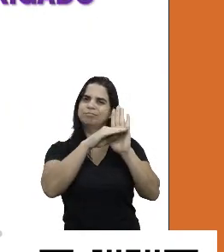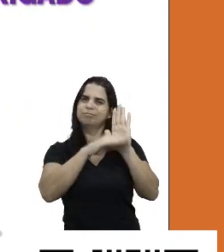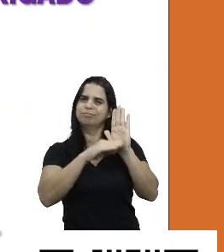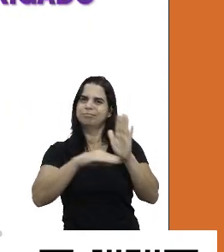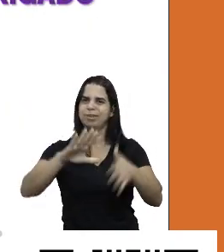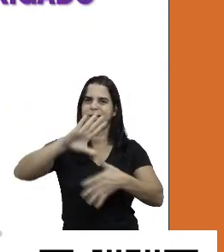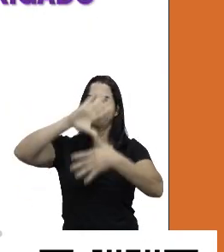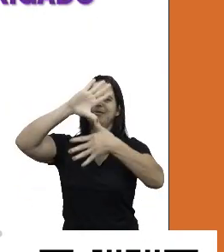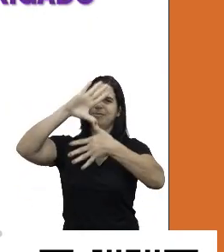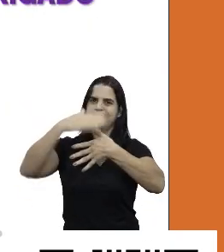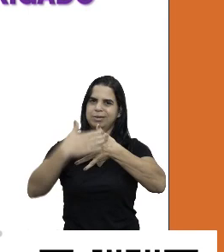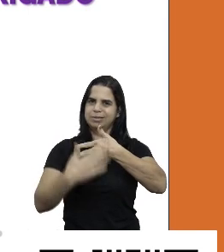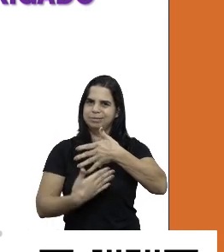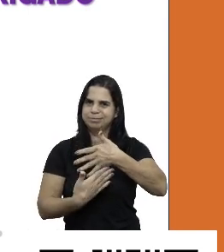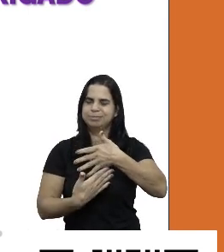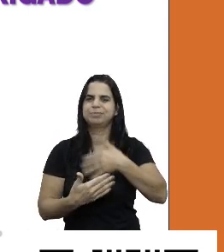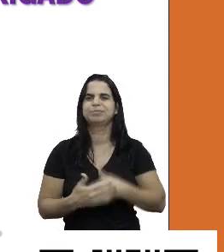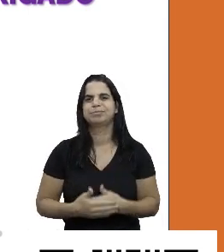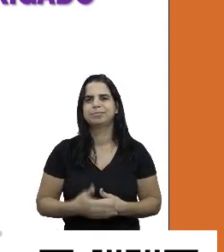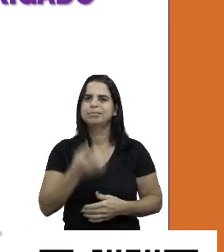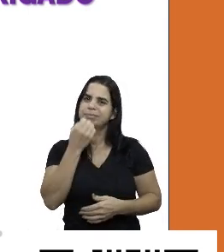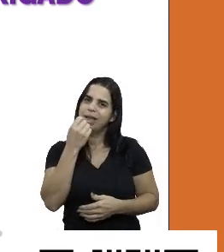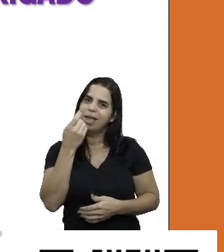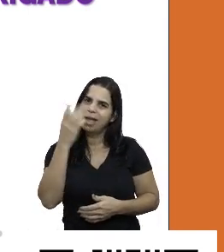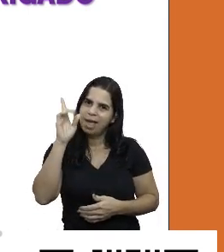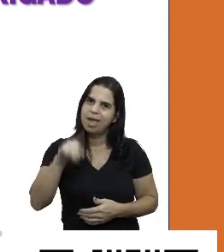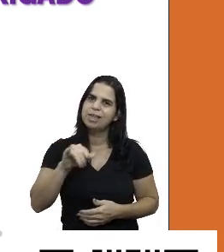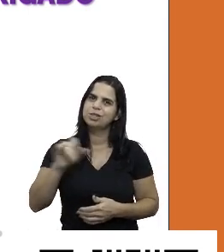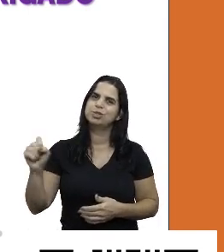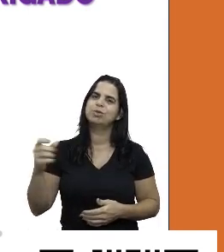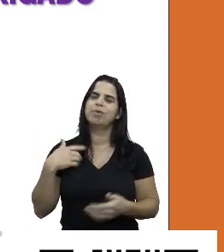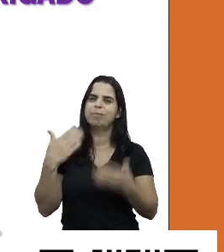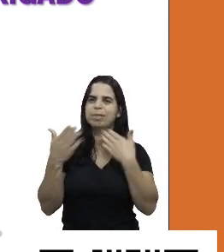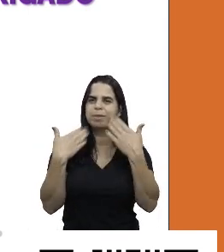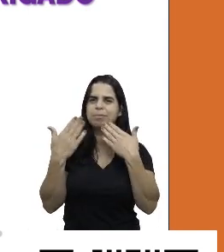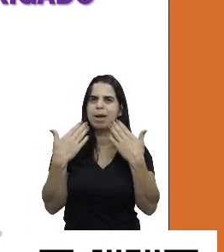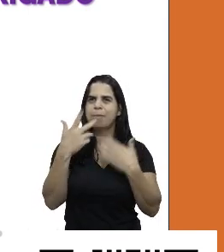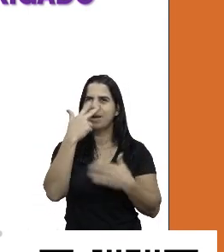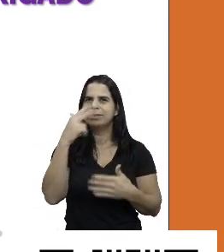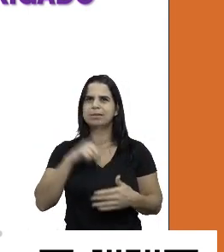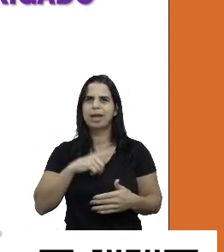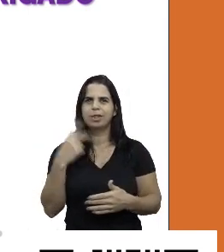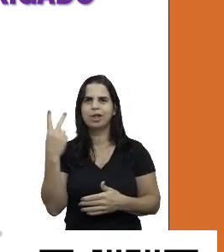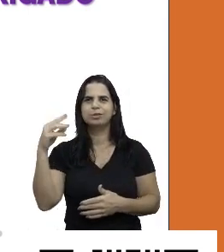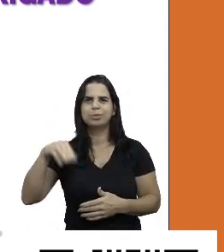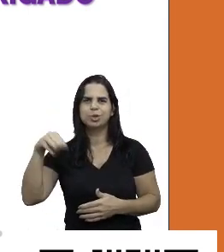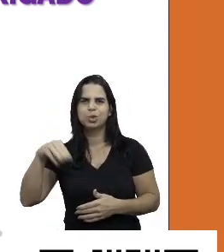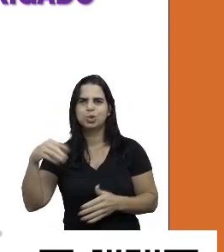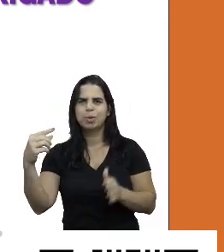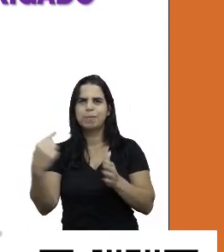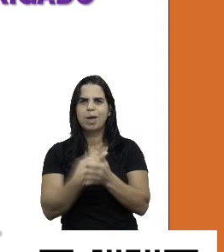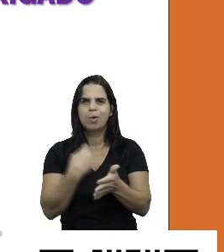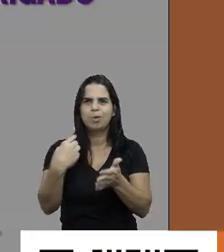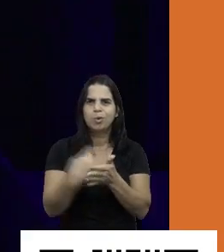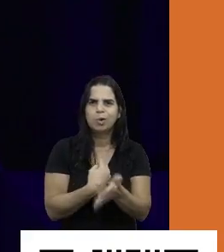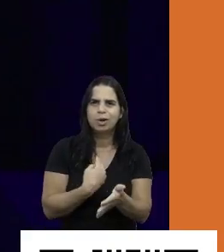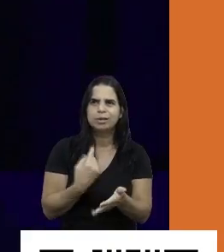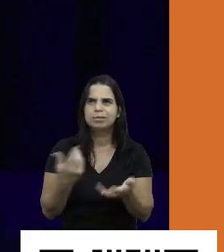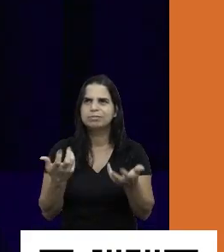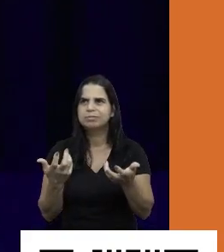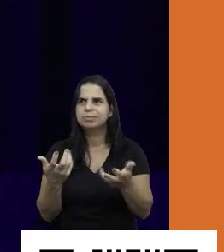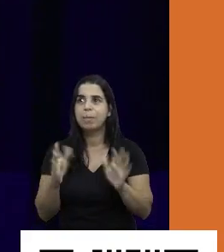e gente é isso acho que vamos bater um papinho Vamos bater um papo aí acho que tem dois minutinhos para pergunta se alguém tiver alguma dúvida